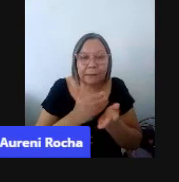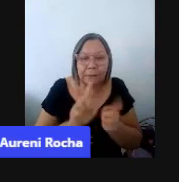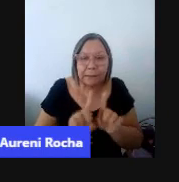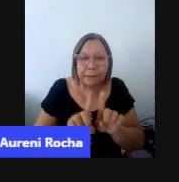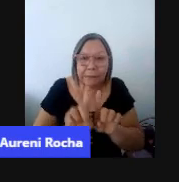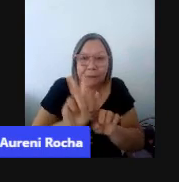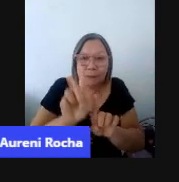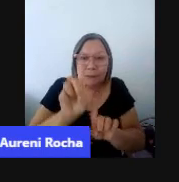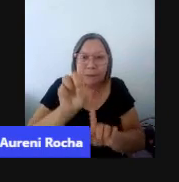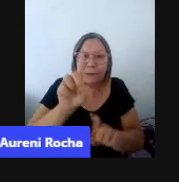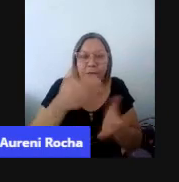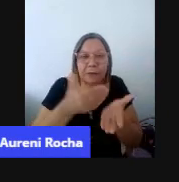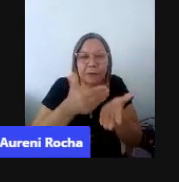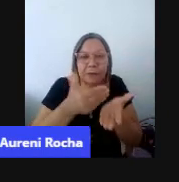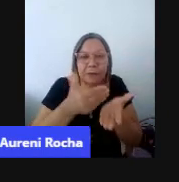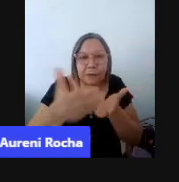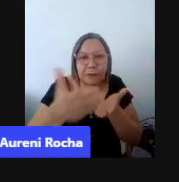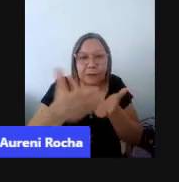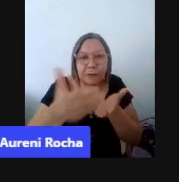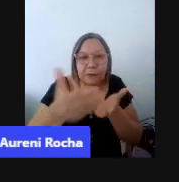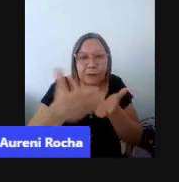é muito lenta.